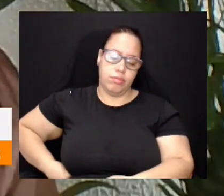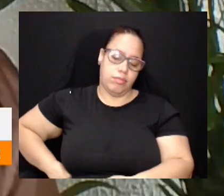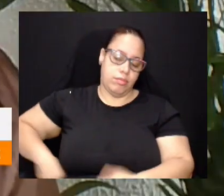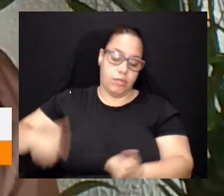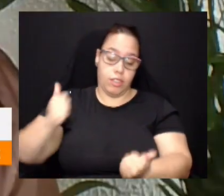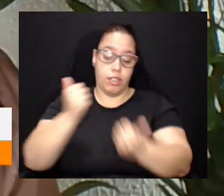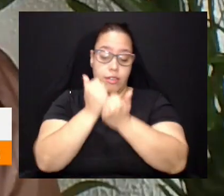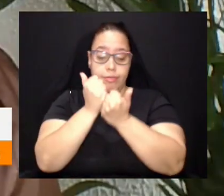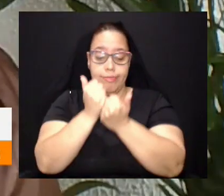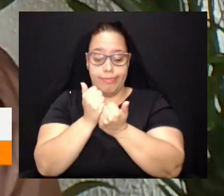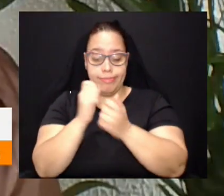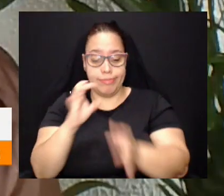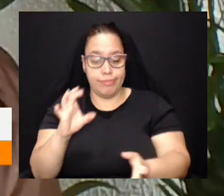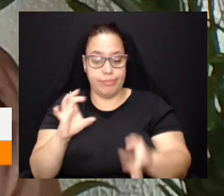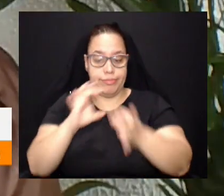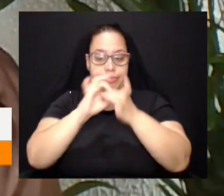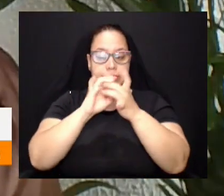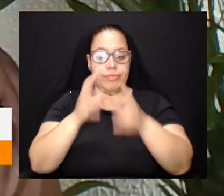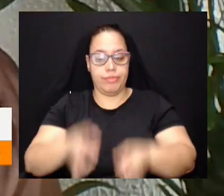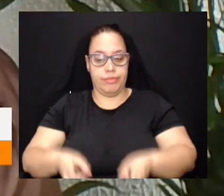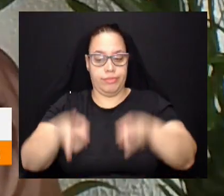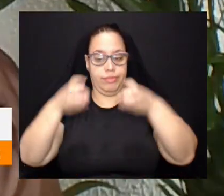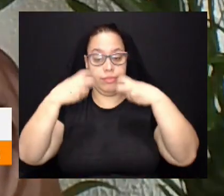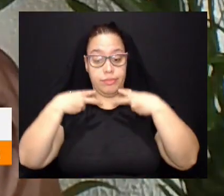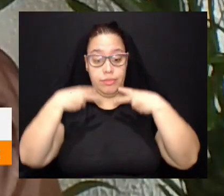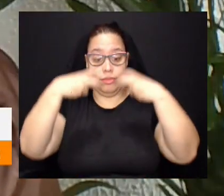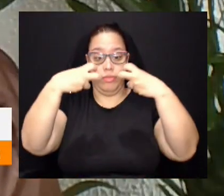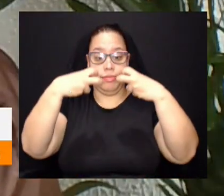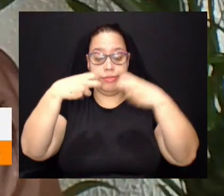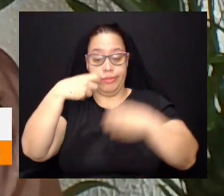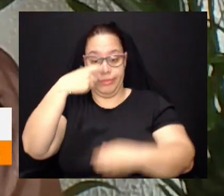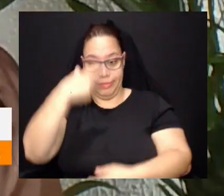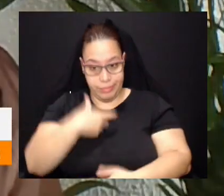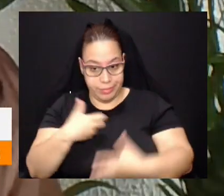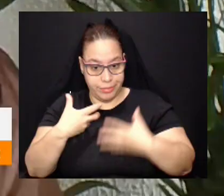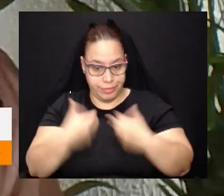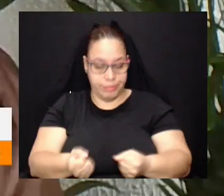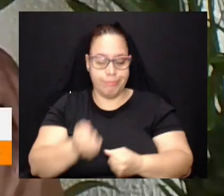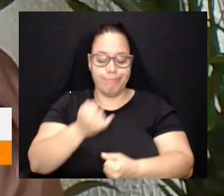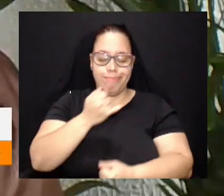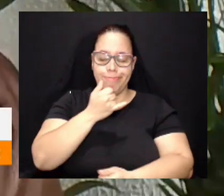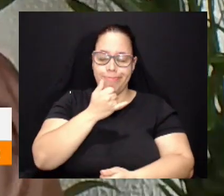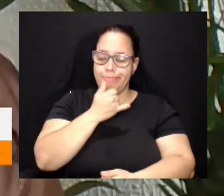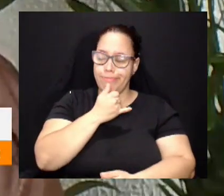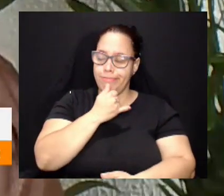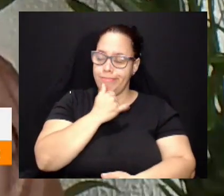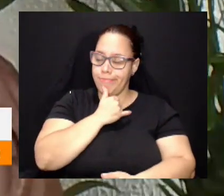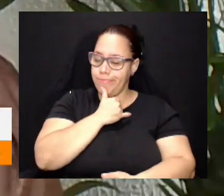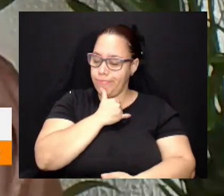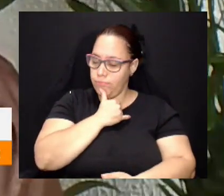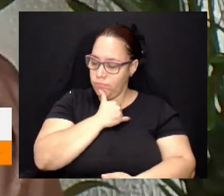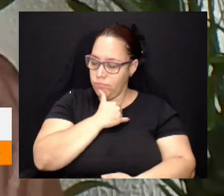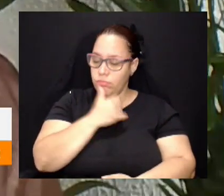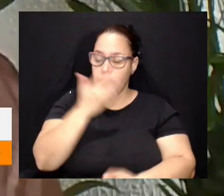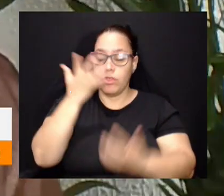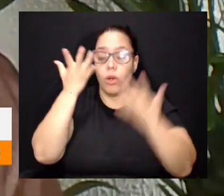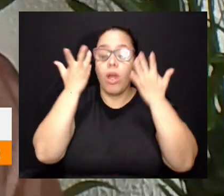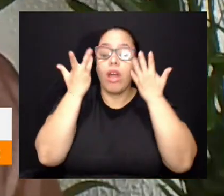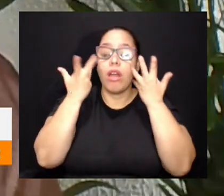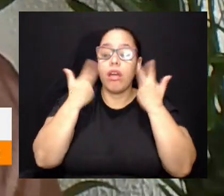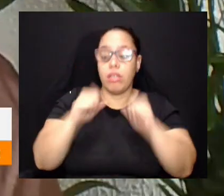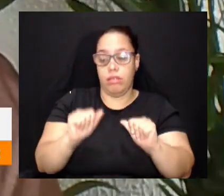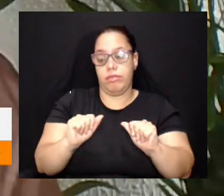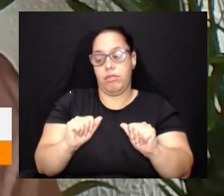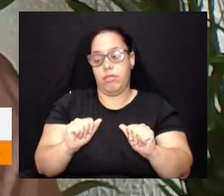de reconhecimento. E quando eu acolho as minhas tristezas, que são naturais, tristezas de todo